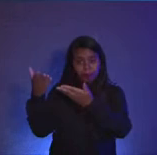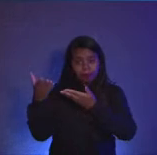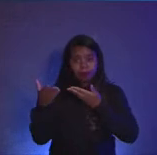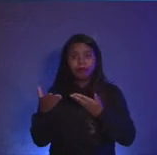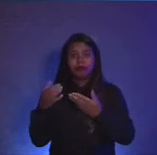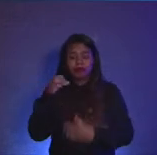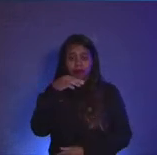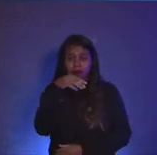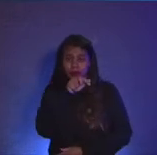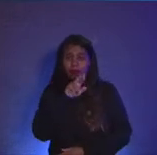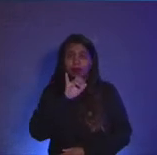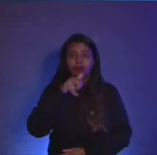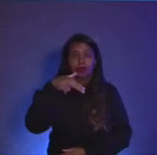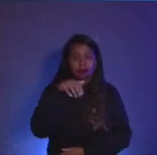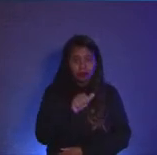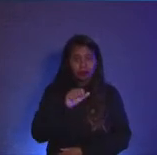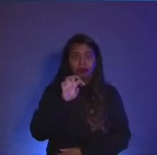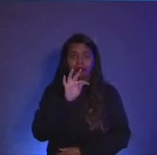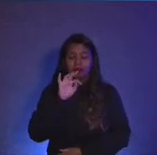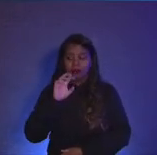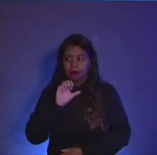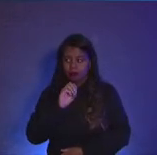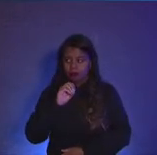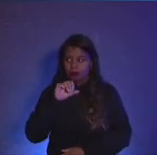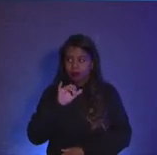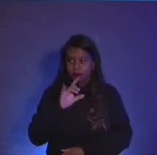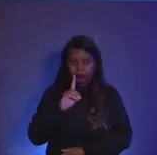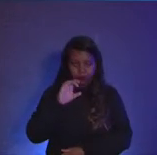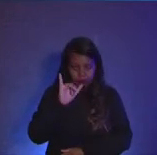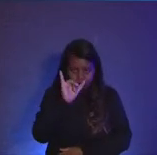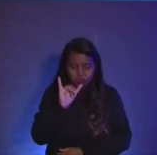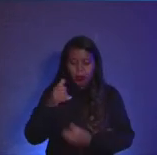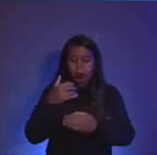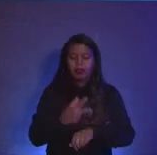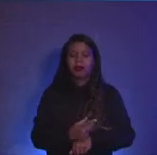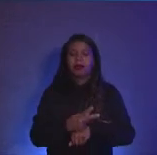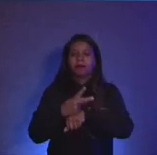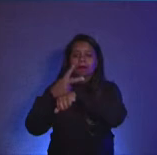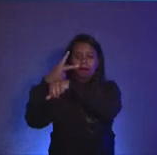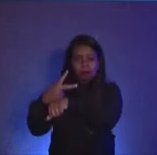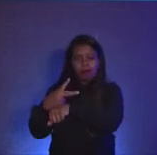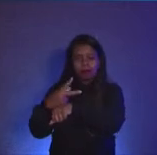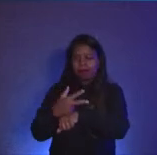Marina Todd, da Transparência Brasil, para subir aqui ao palco, para entregar essa premiação.